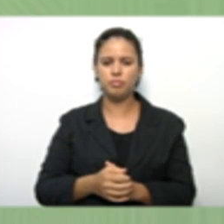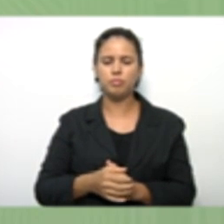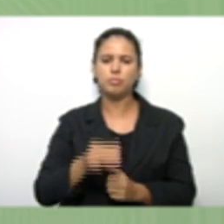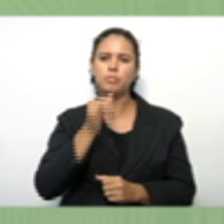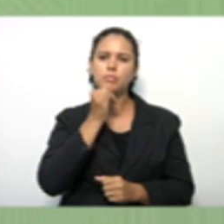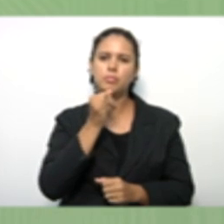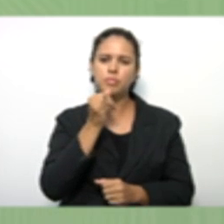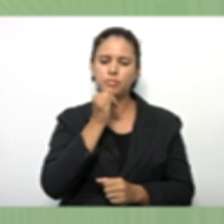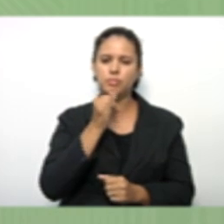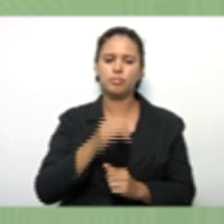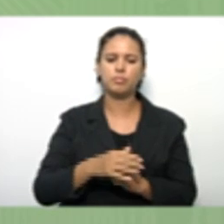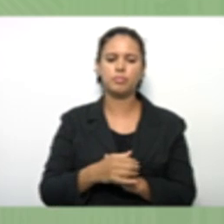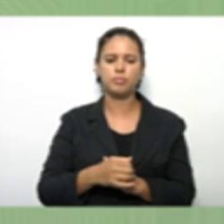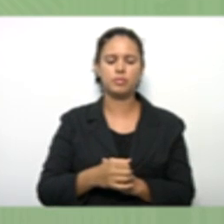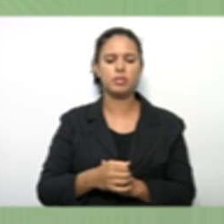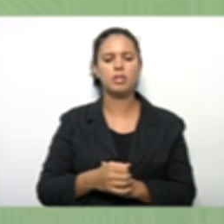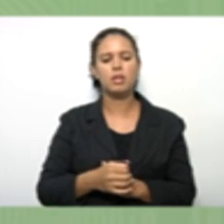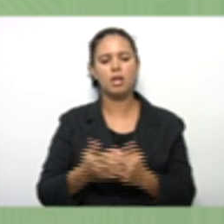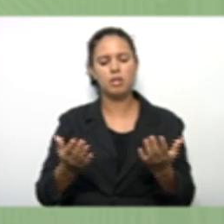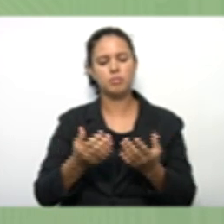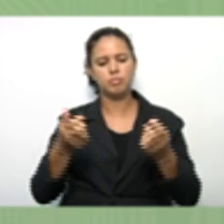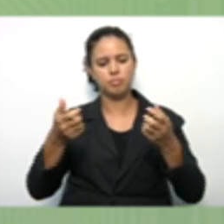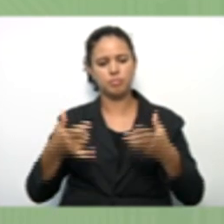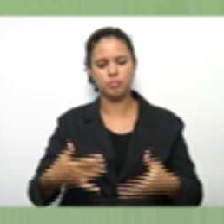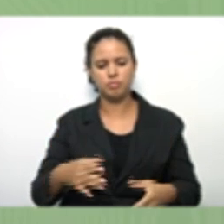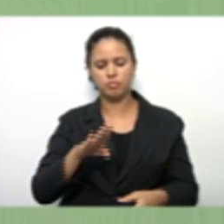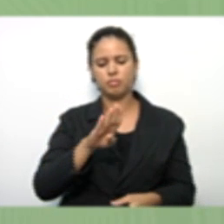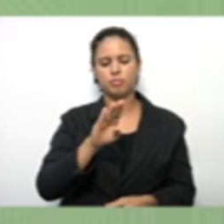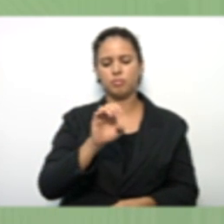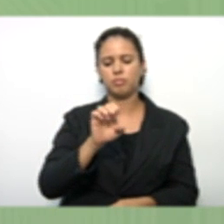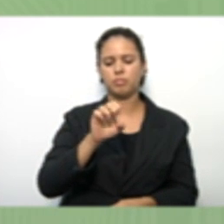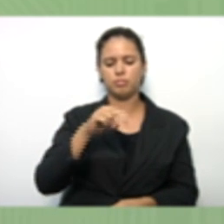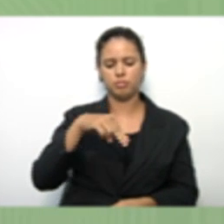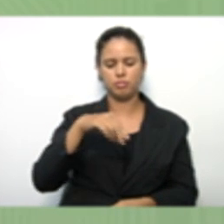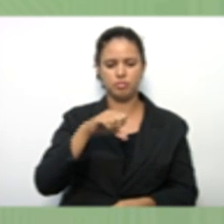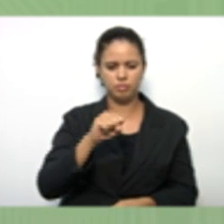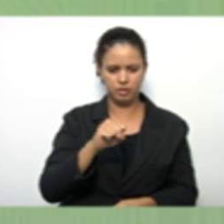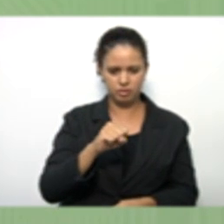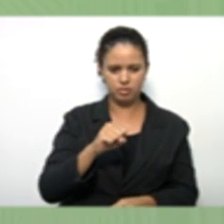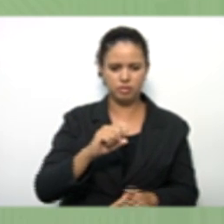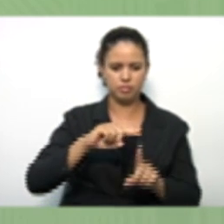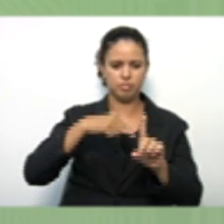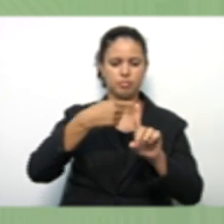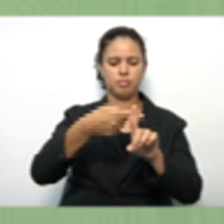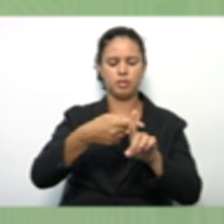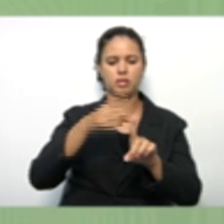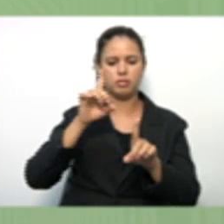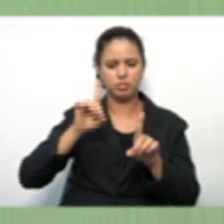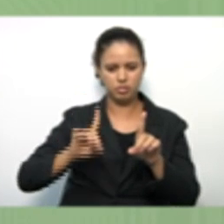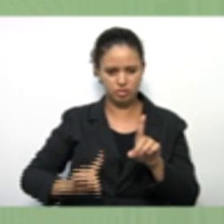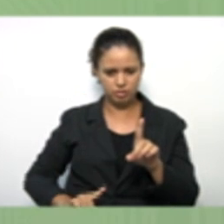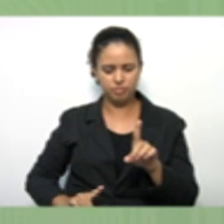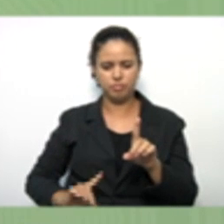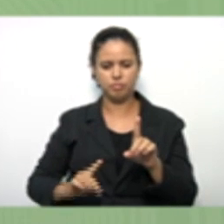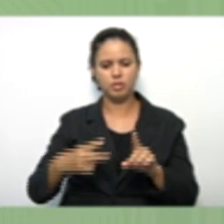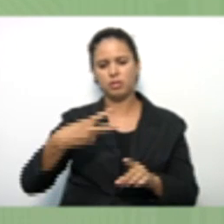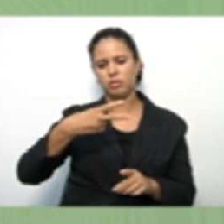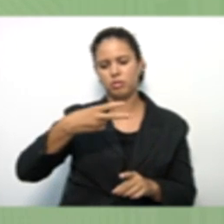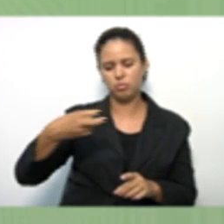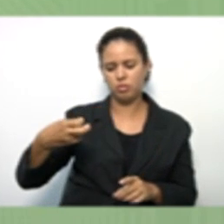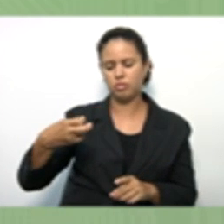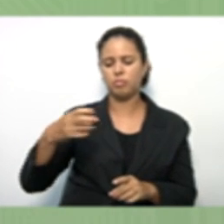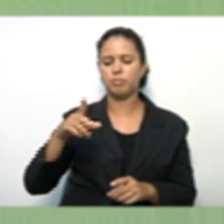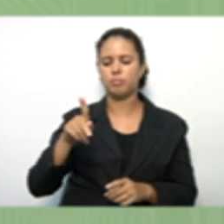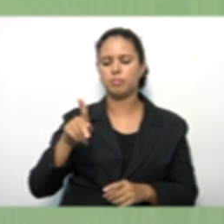exemplo, bens e direitos igual ao patrimônio. 8.000, que é o valor total dos bens e direitos,